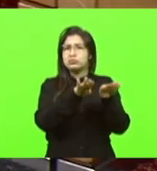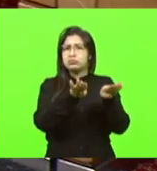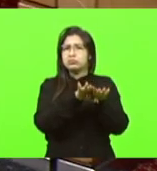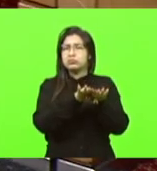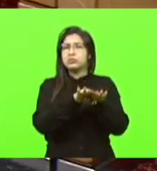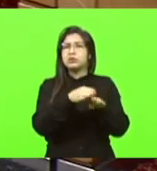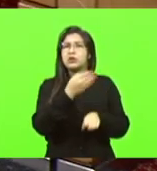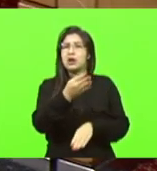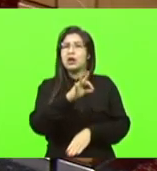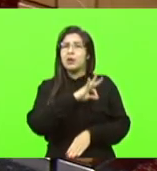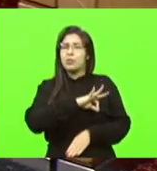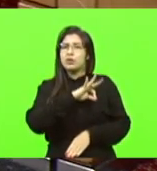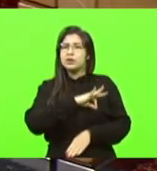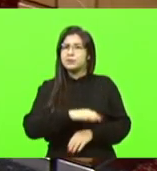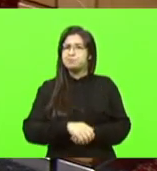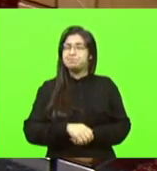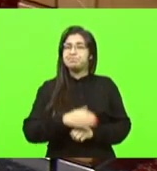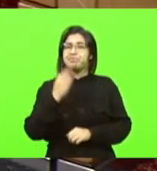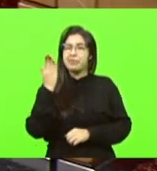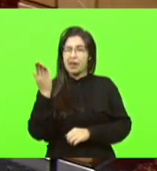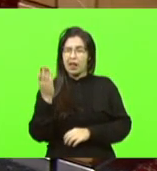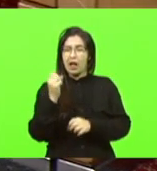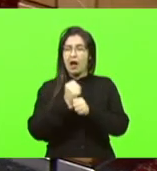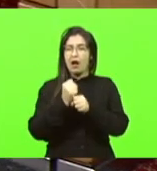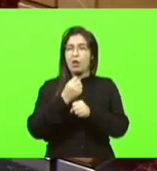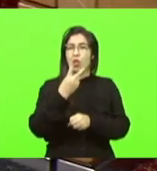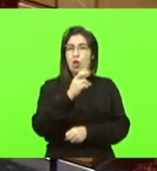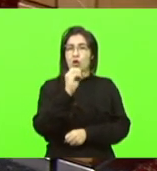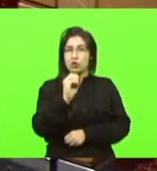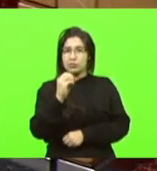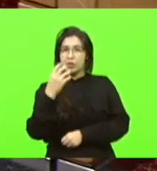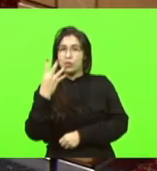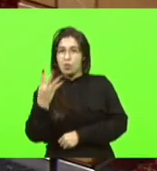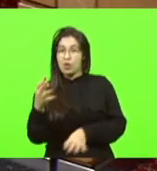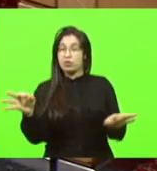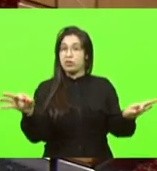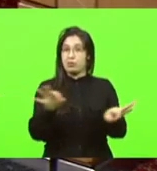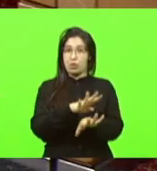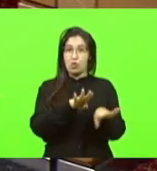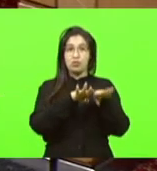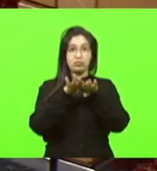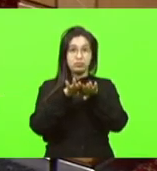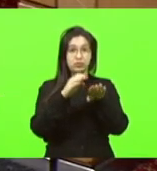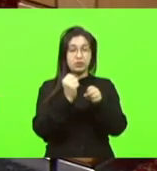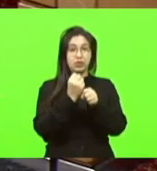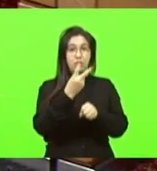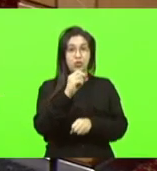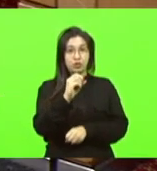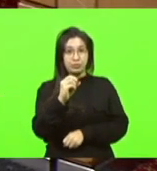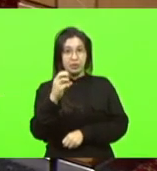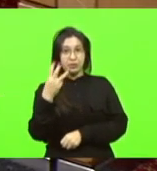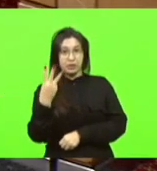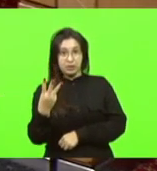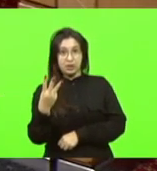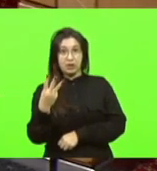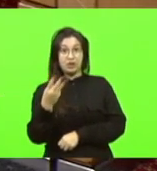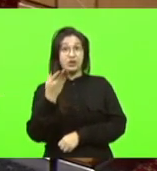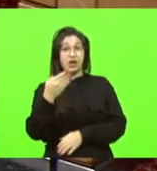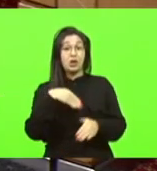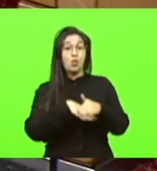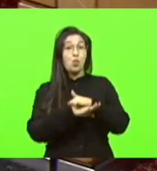lá em 2004 quando acabou a paridade em 2003 eles constituirão um fundo